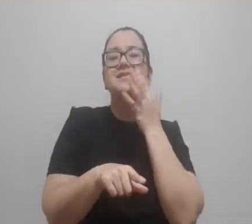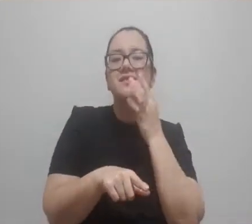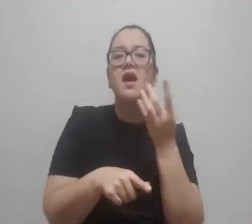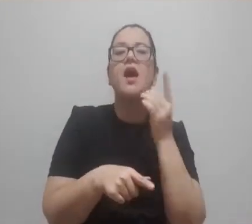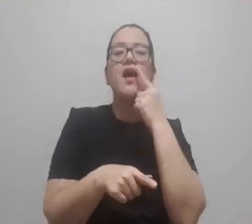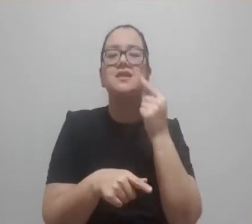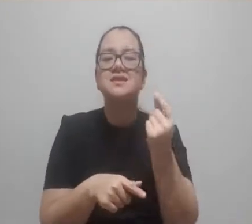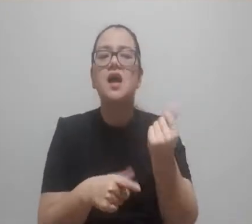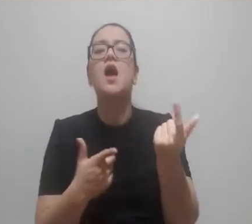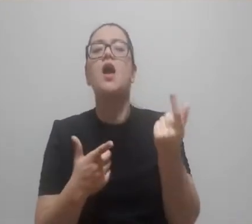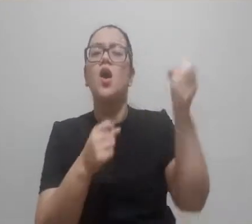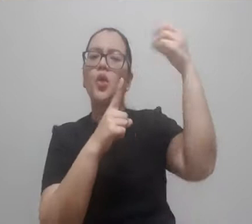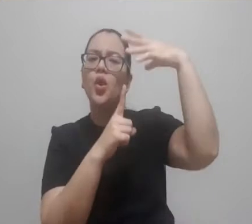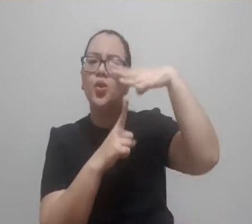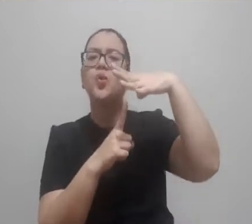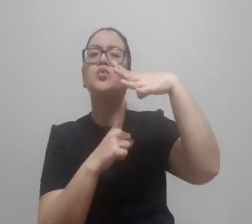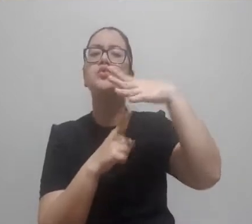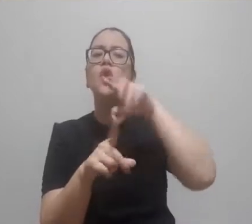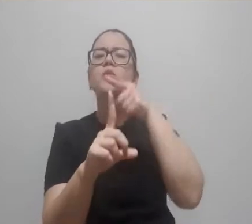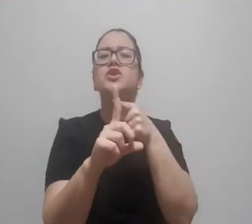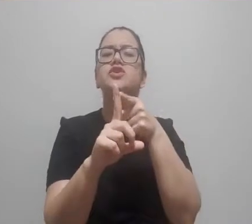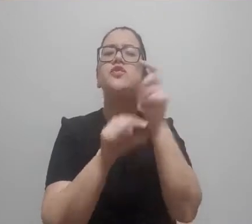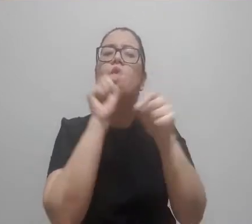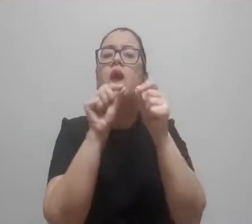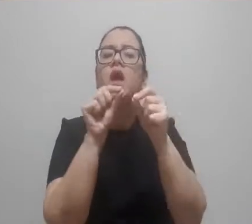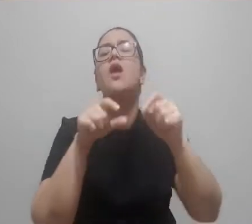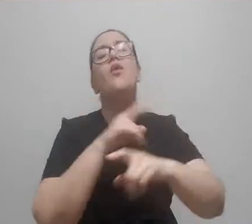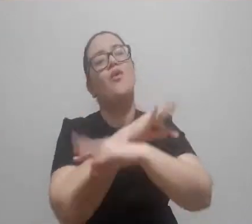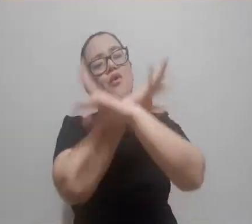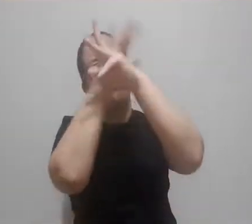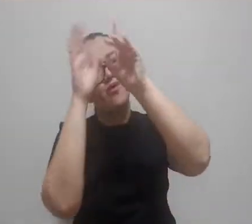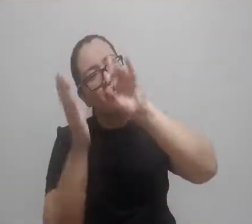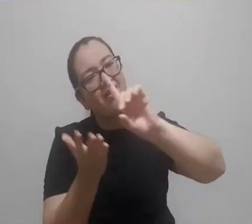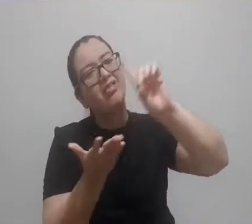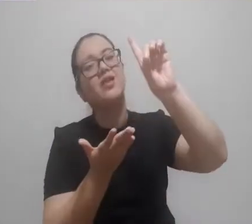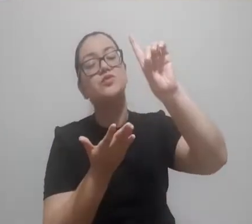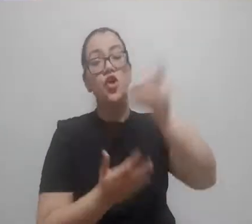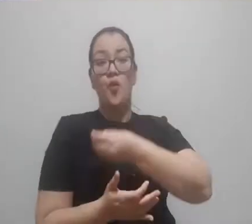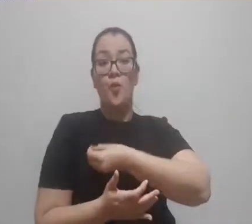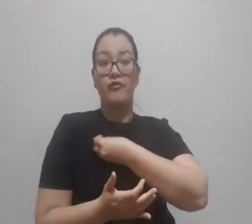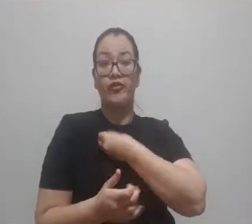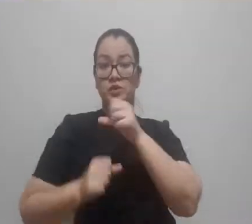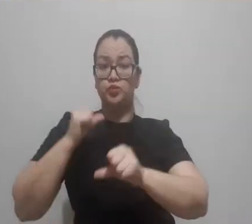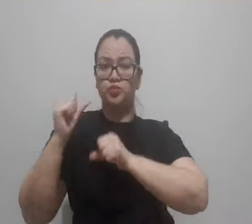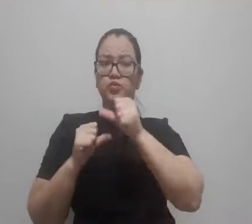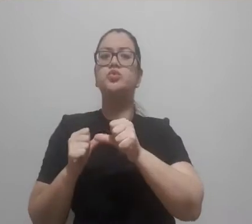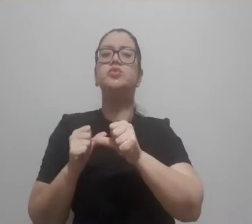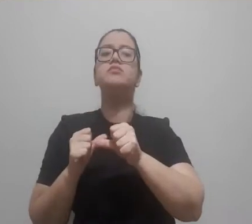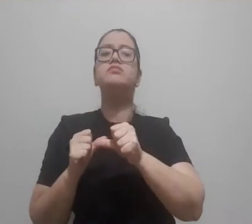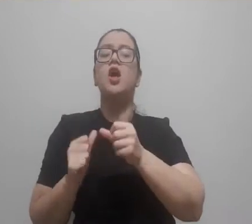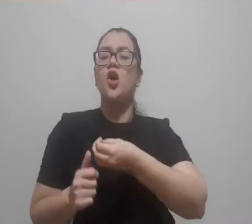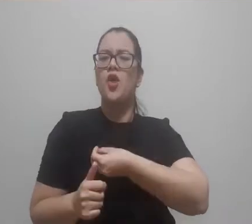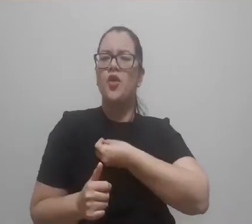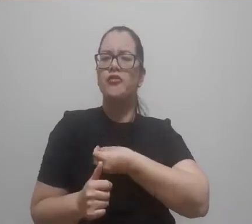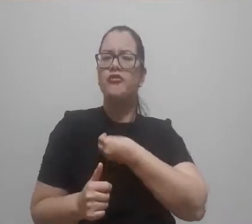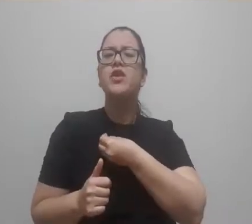exatamente glorificar ao Senhor, né? Uma vida transformada, uma vida que se